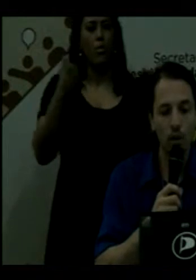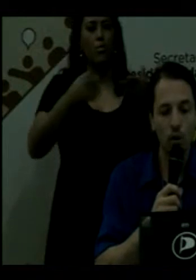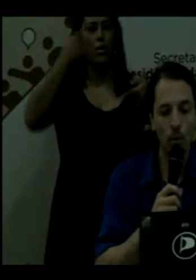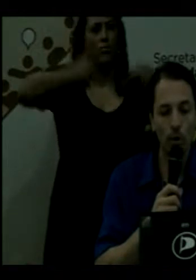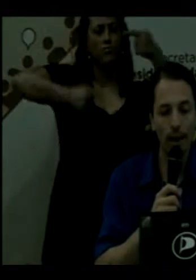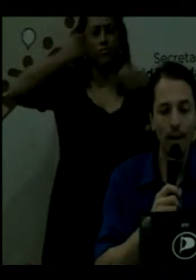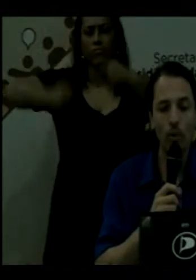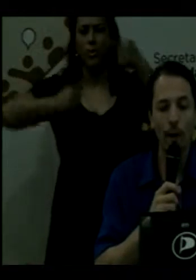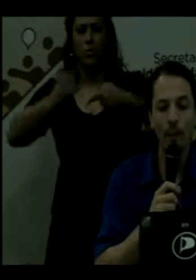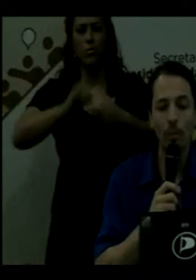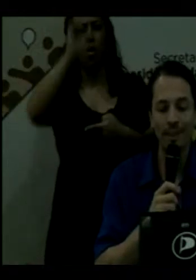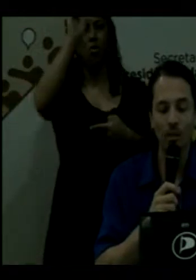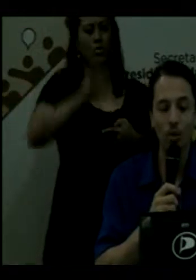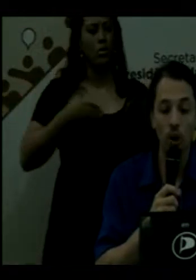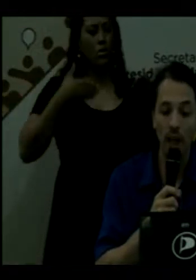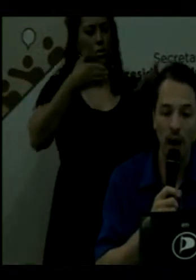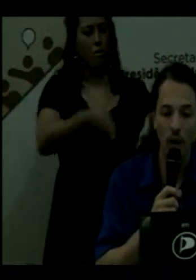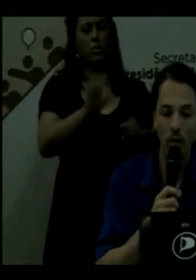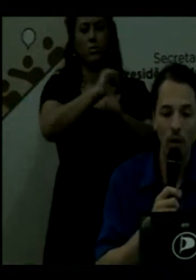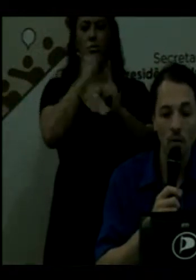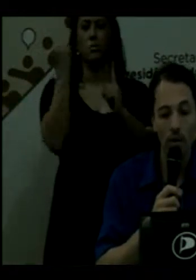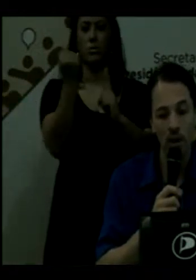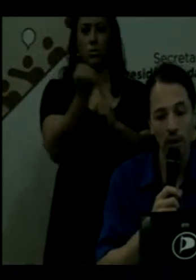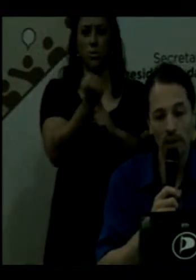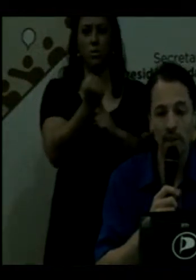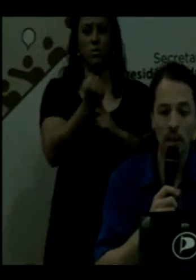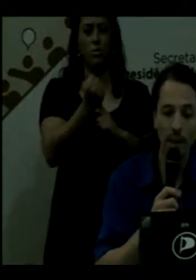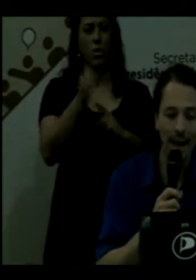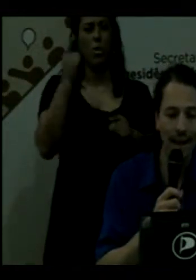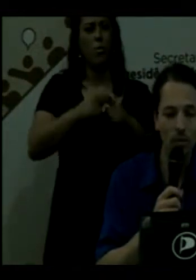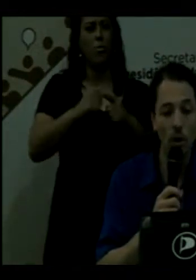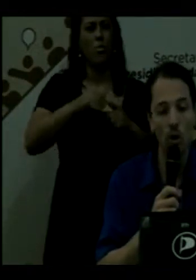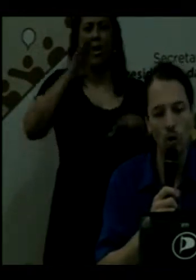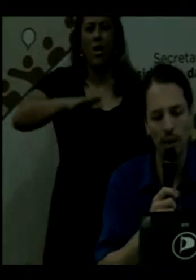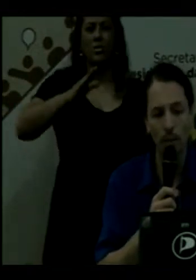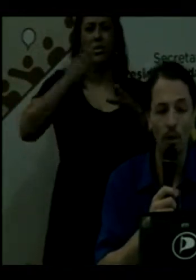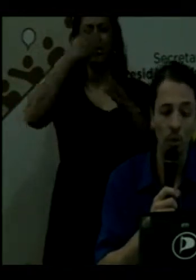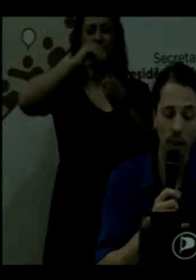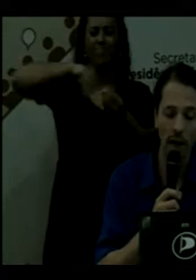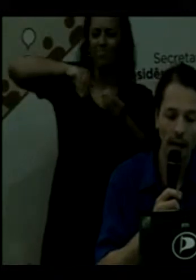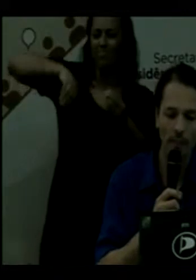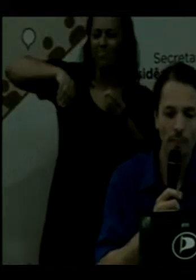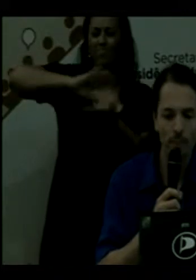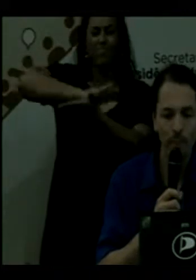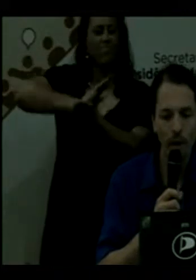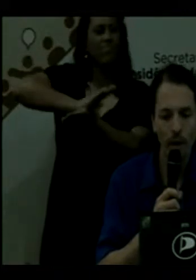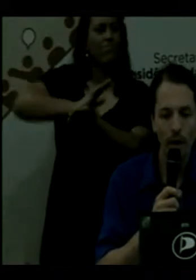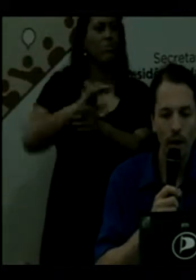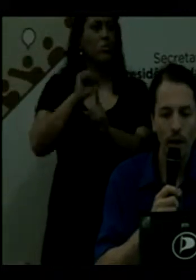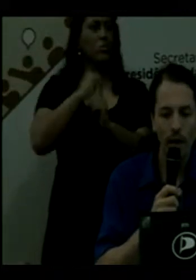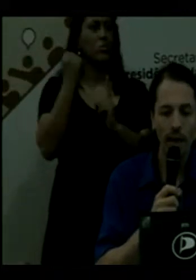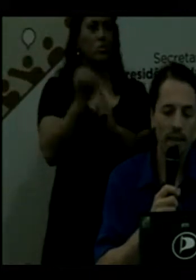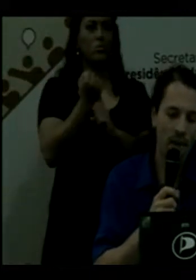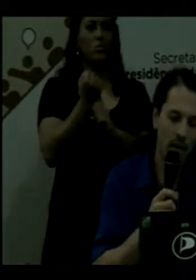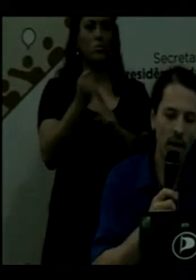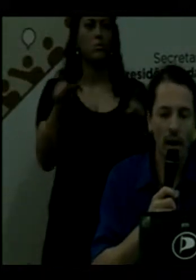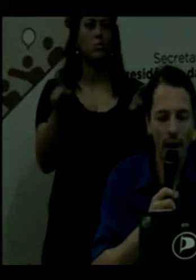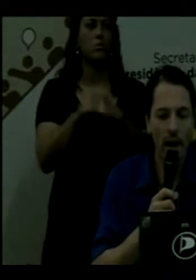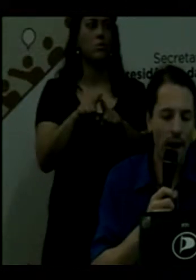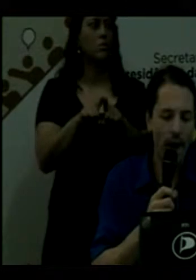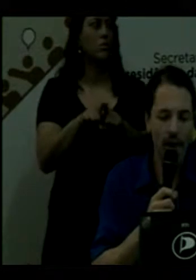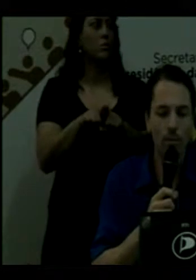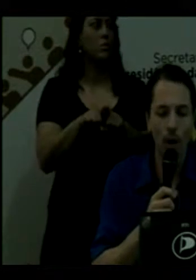debate sobre o direito à participação social, muitas vezes discriminada ou não reconhecida pela sociedade, e